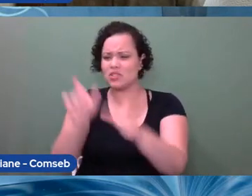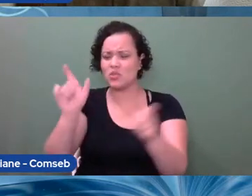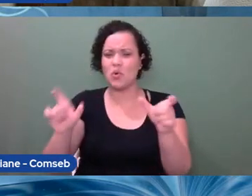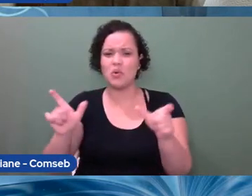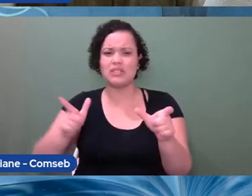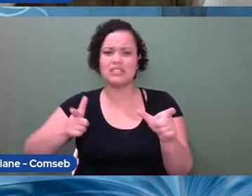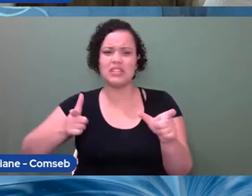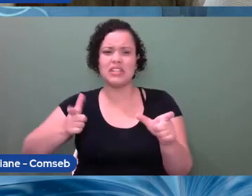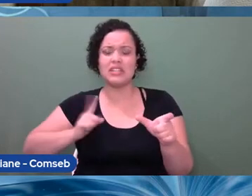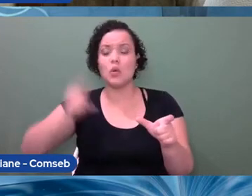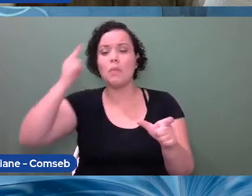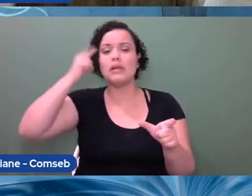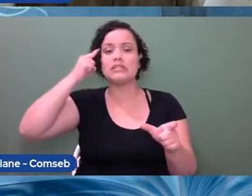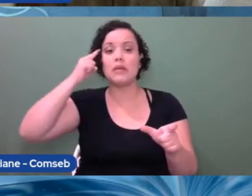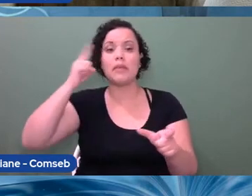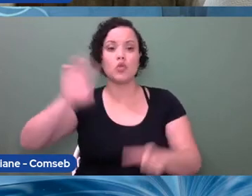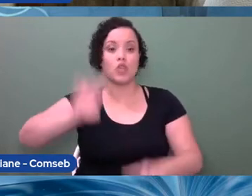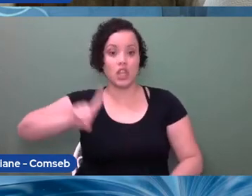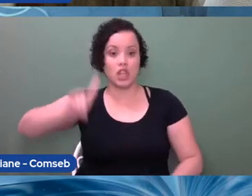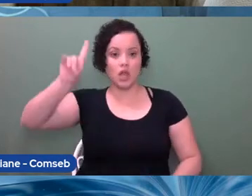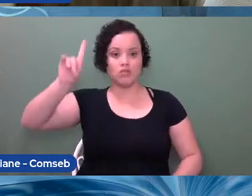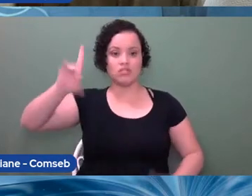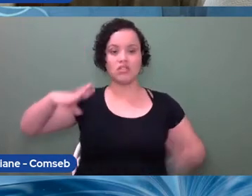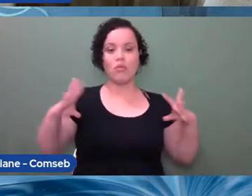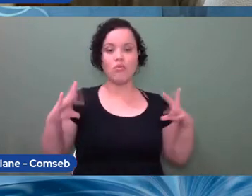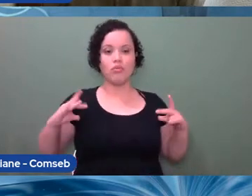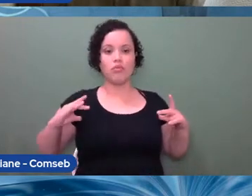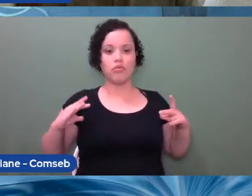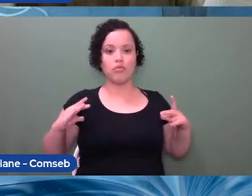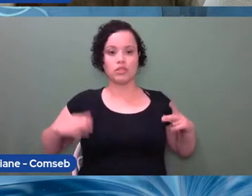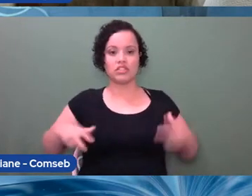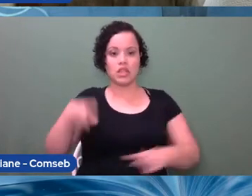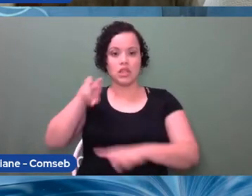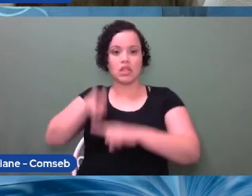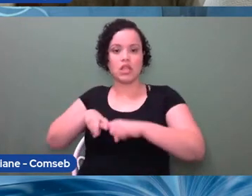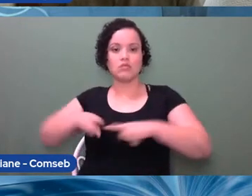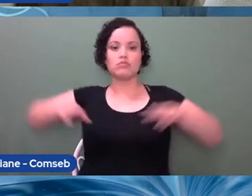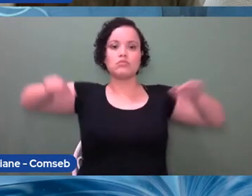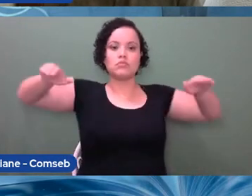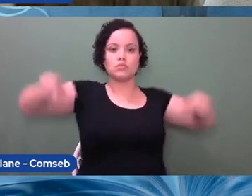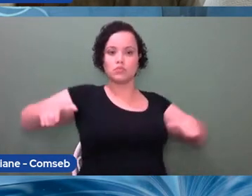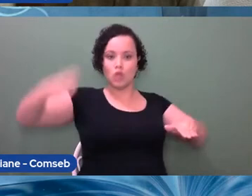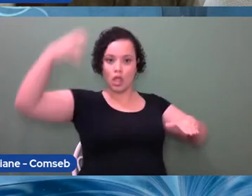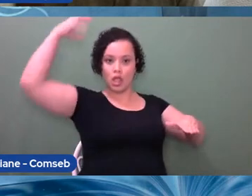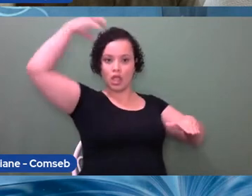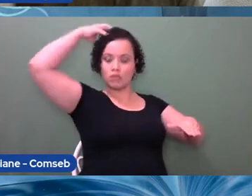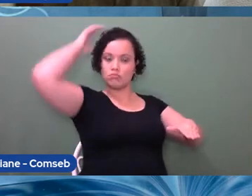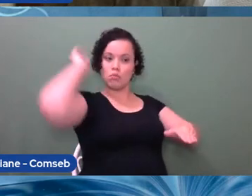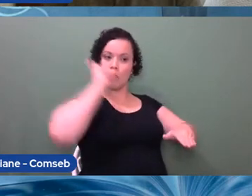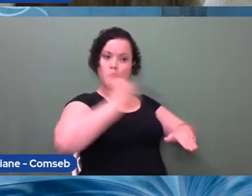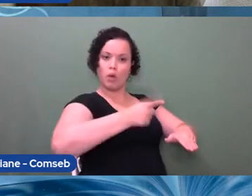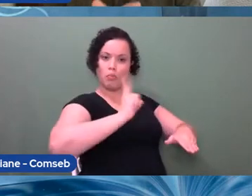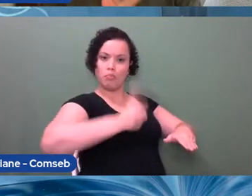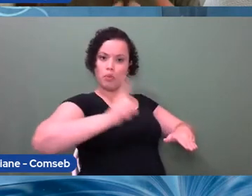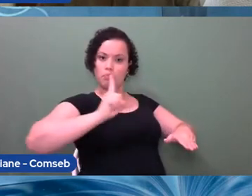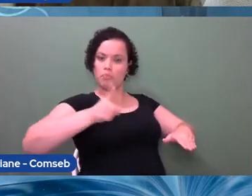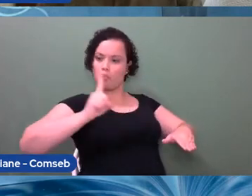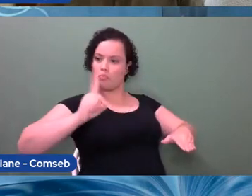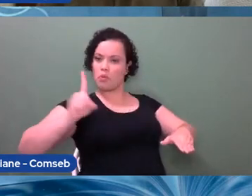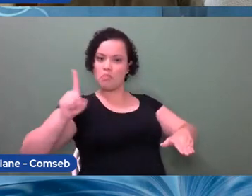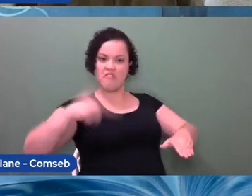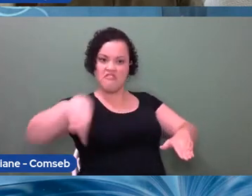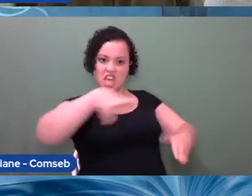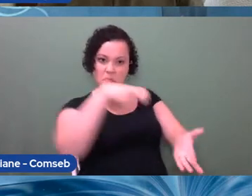ócio, sentado em um trono, dando ordens como um rei e punindo seus filhos?